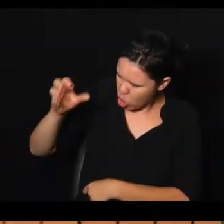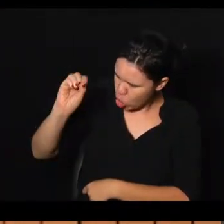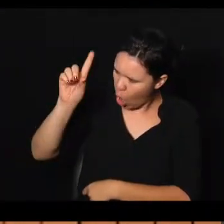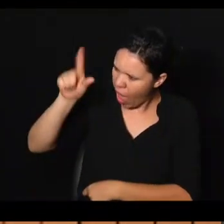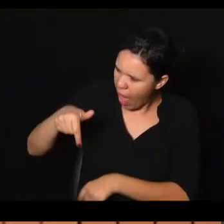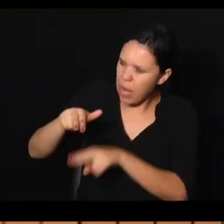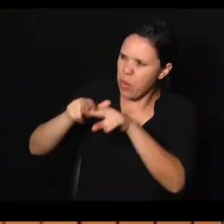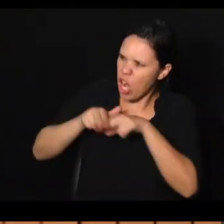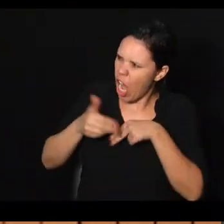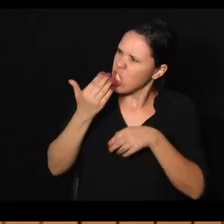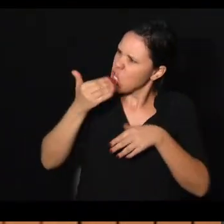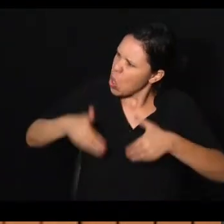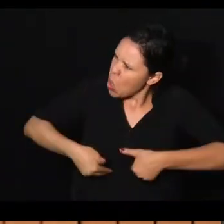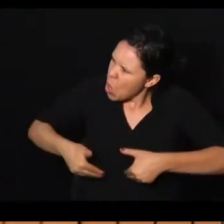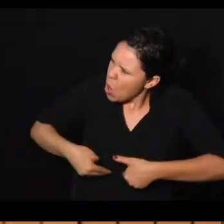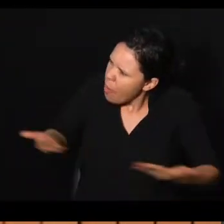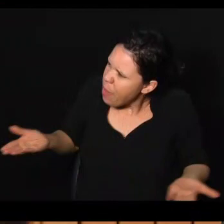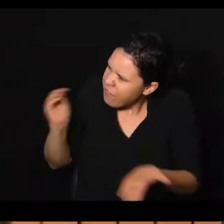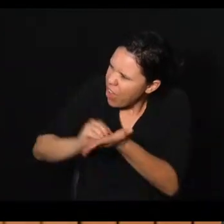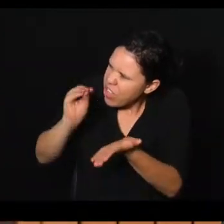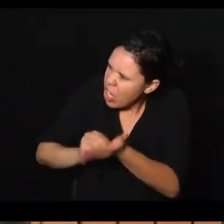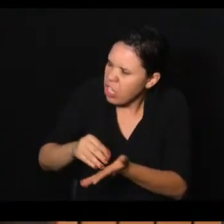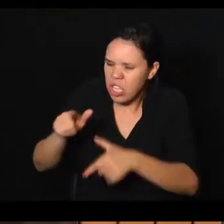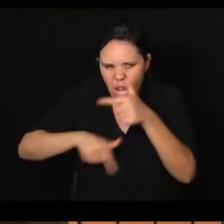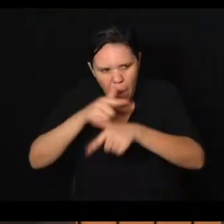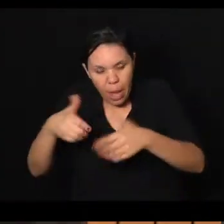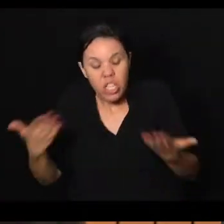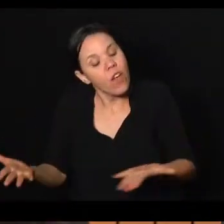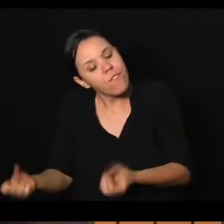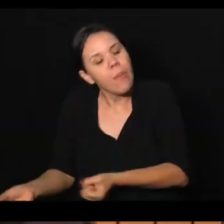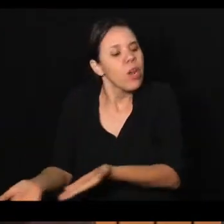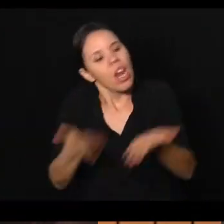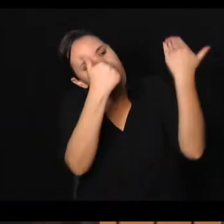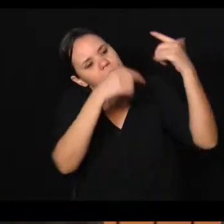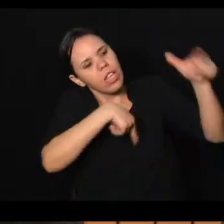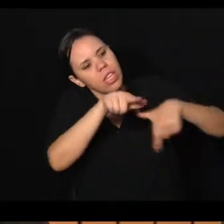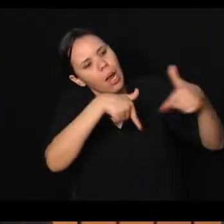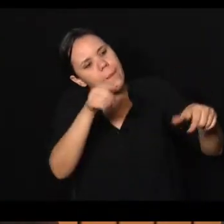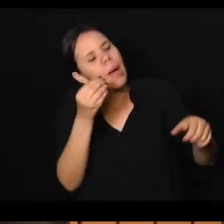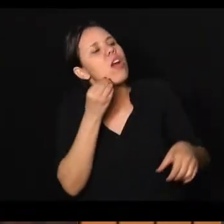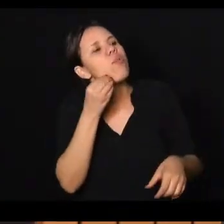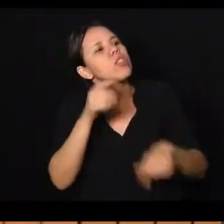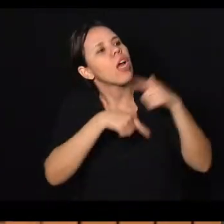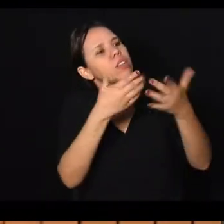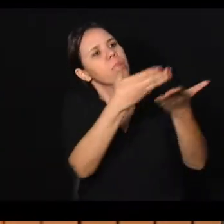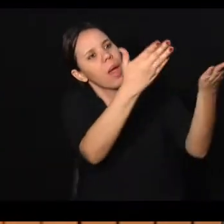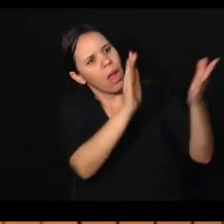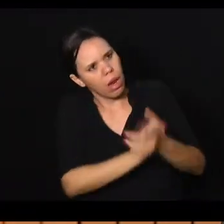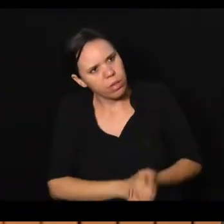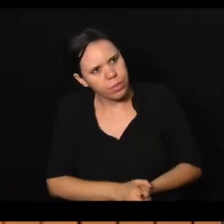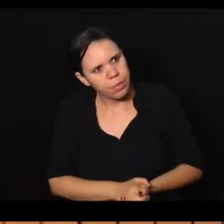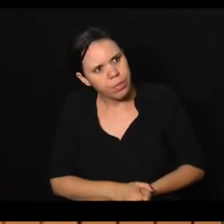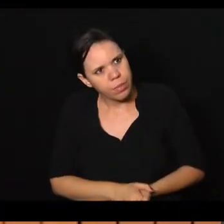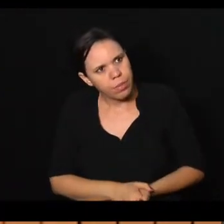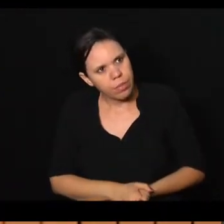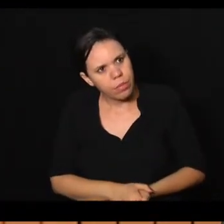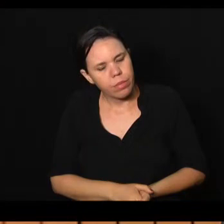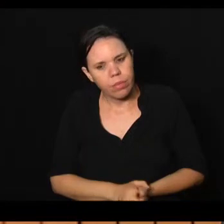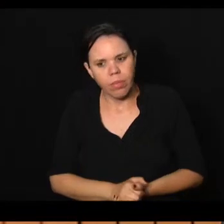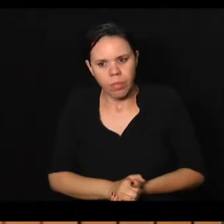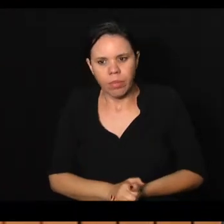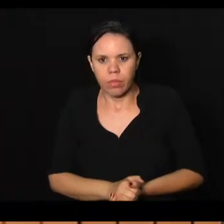por causa da falta de emprego. Então vamos levar emprego para lá. Chegaram a levar no meu